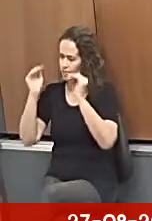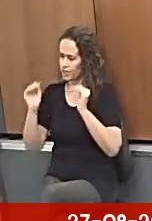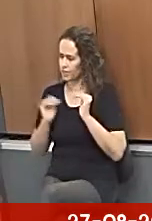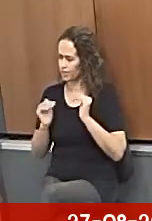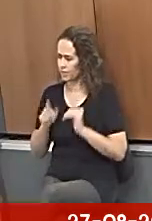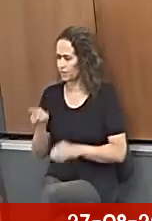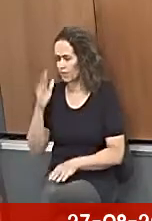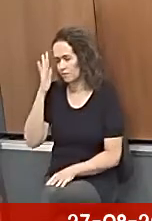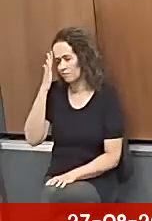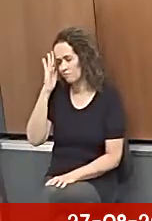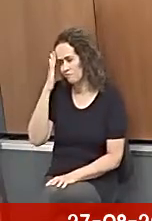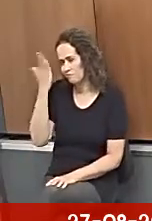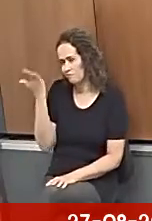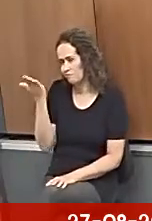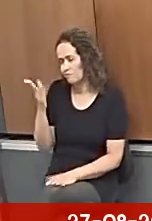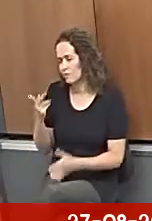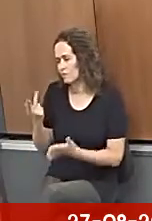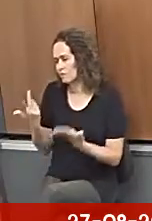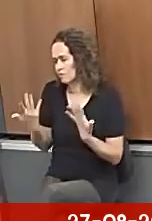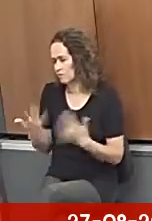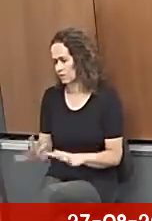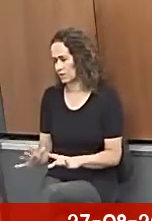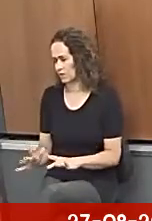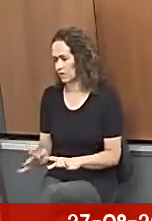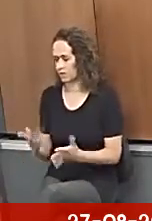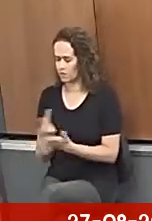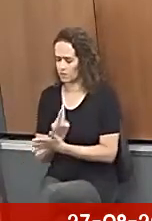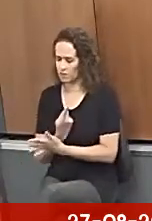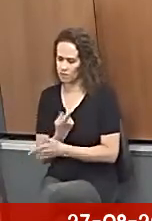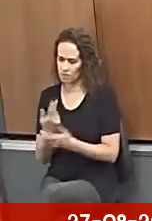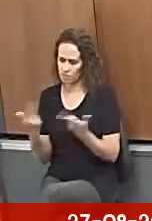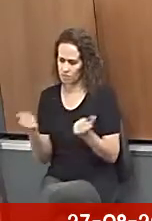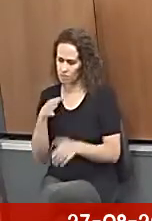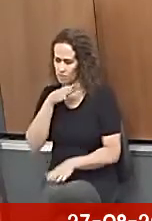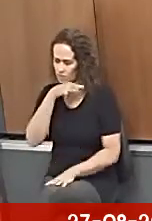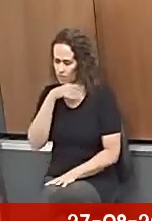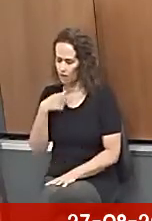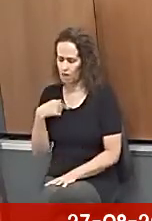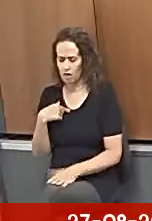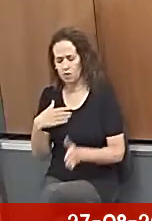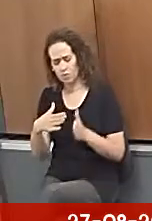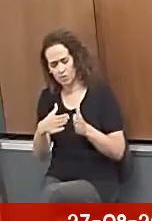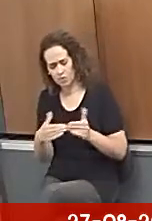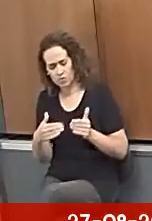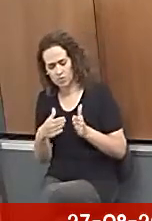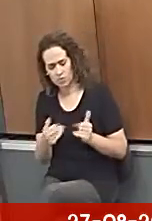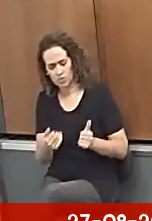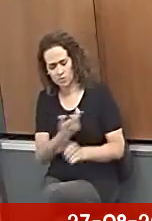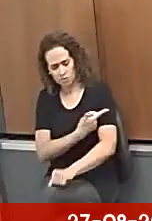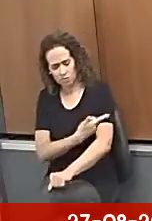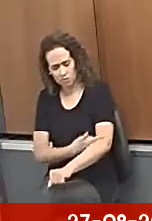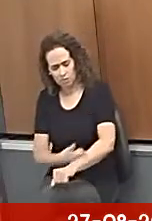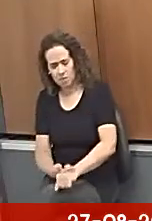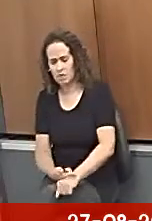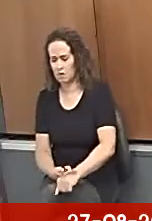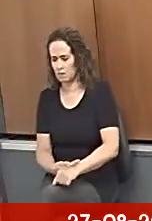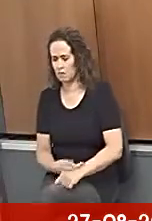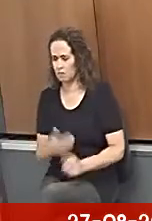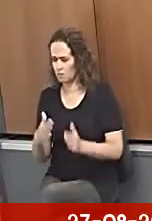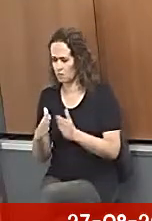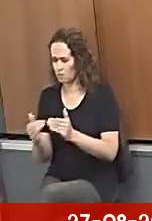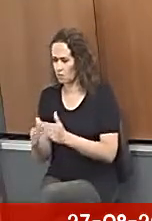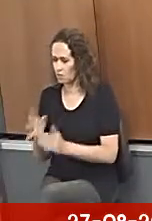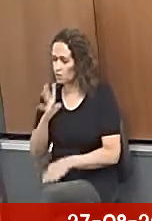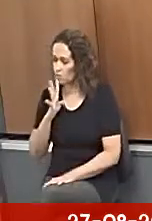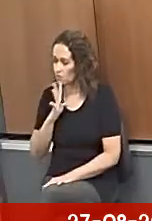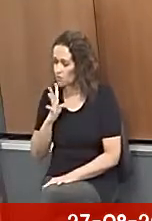um transtorno queria ser causado e que de fato foi causado então eu pedi com muita educação eu conheço bastante o estádio com isso todos os acessos do estádio